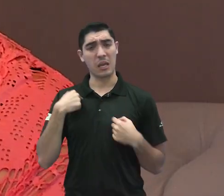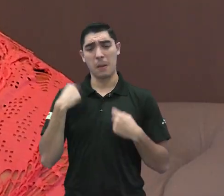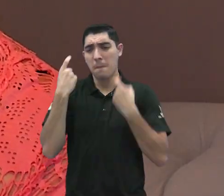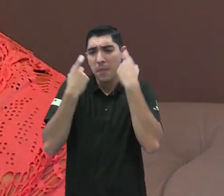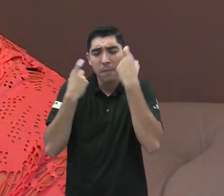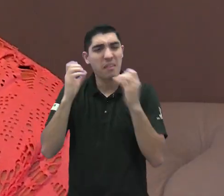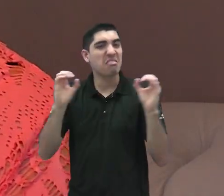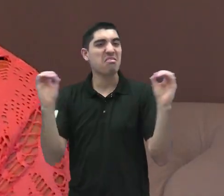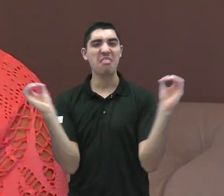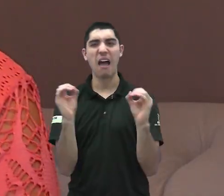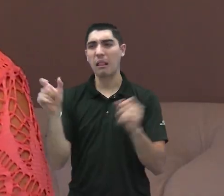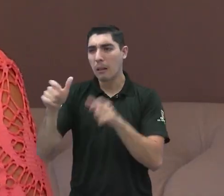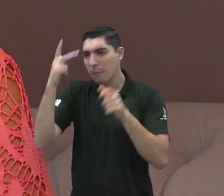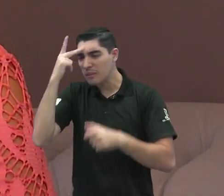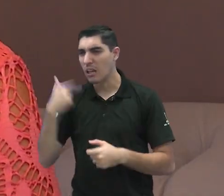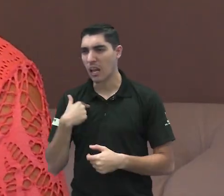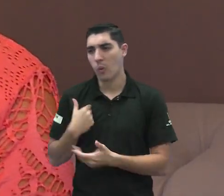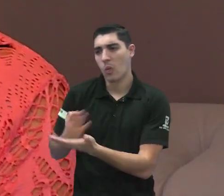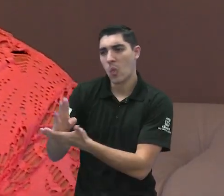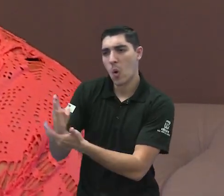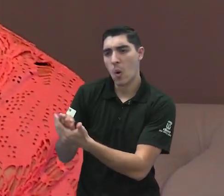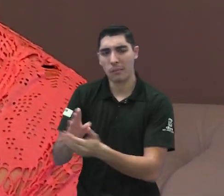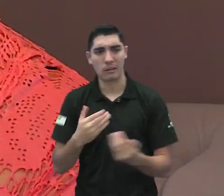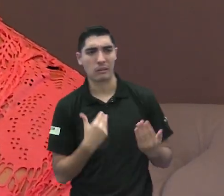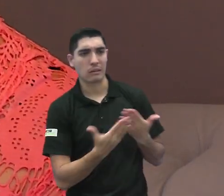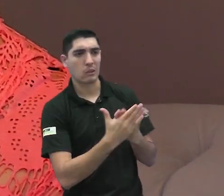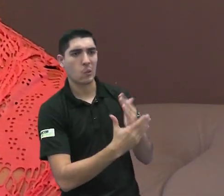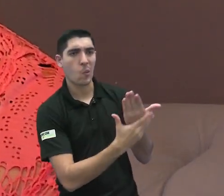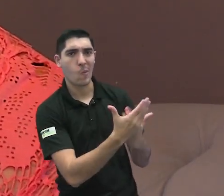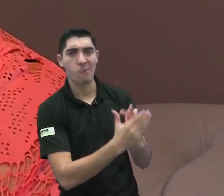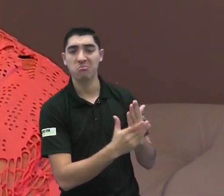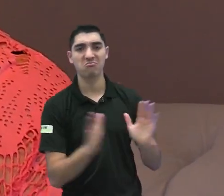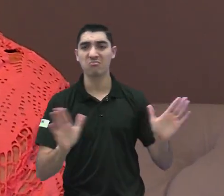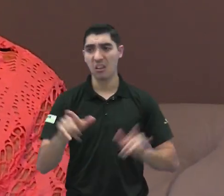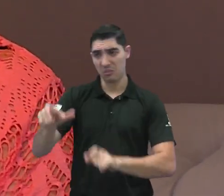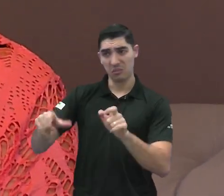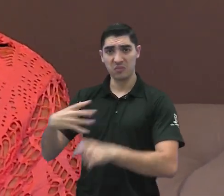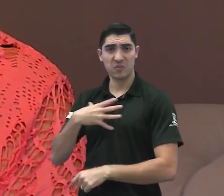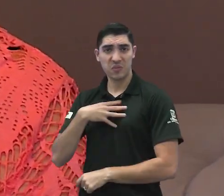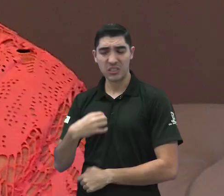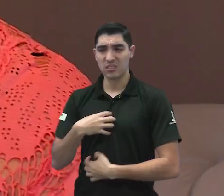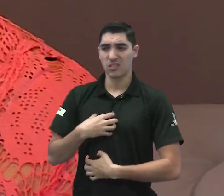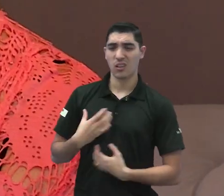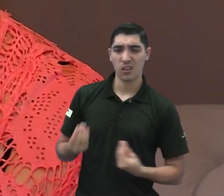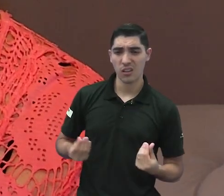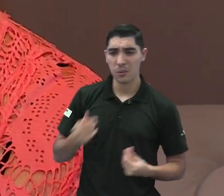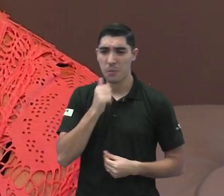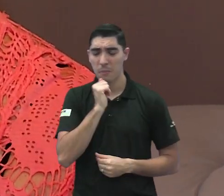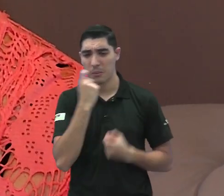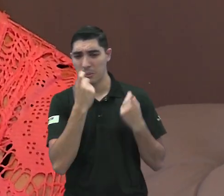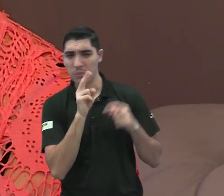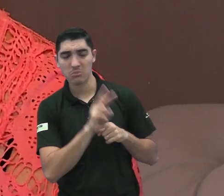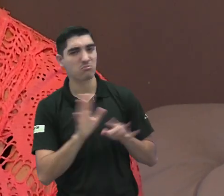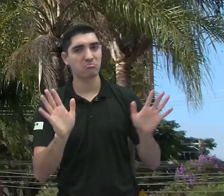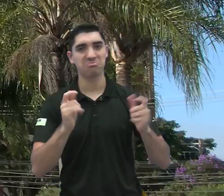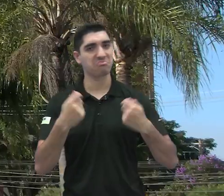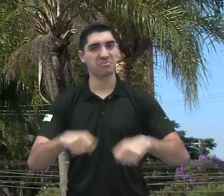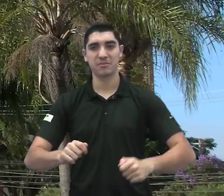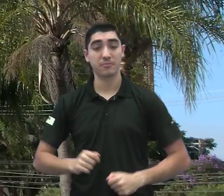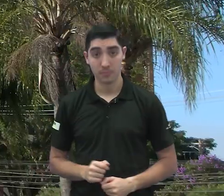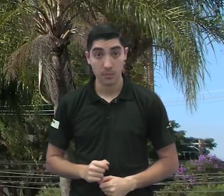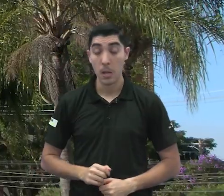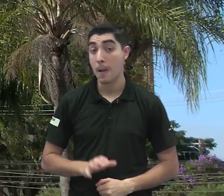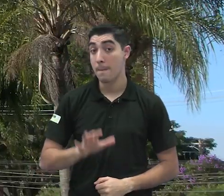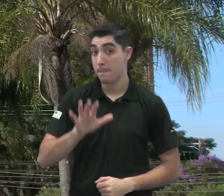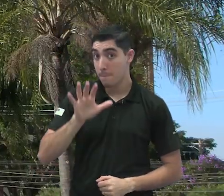preocupar em dar trabalho para alguém, né? Essa responsabilidade para os filhos, se preocupar com isso. Mas